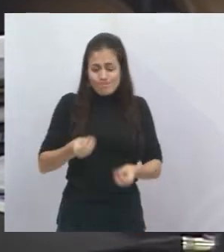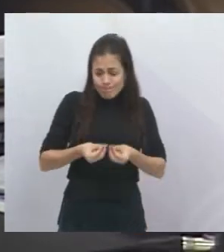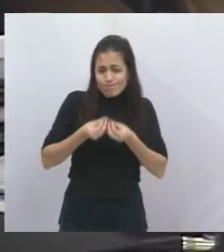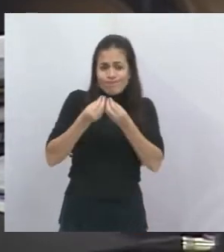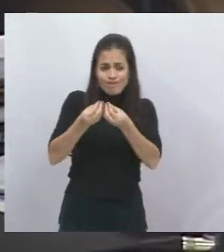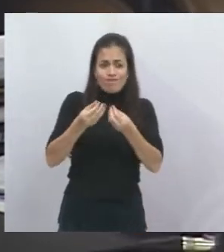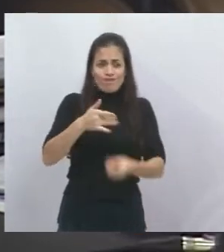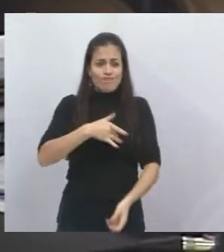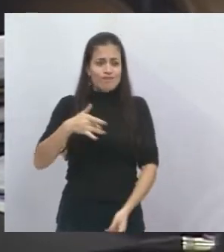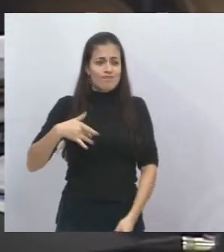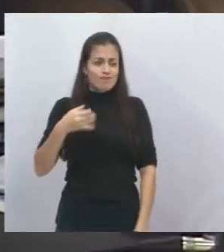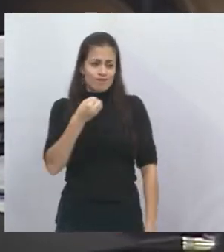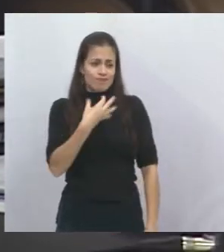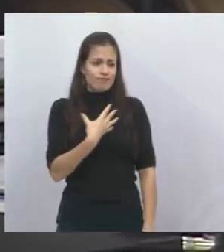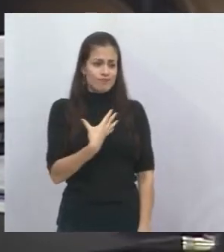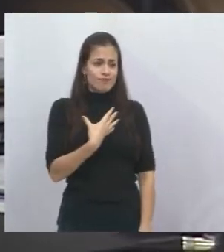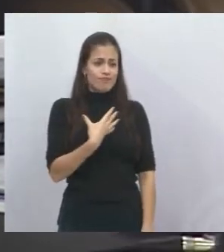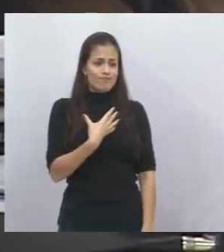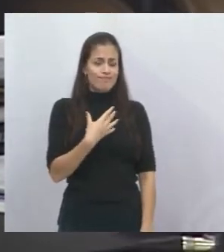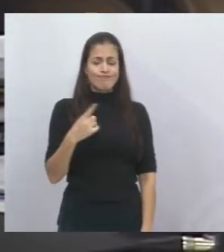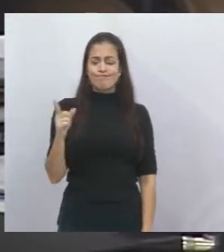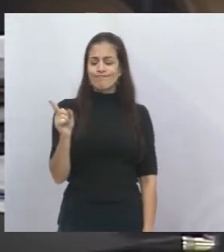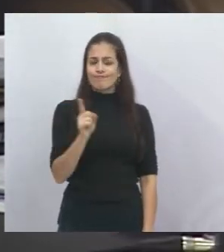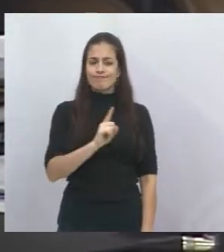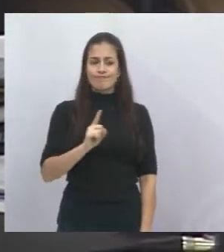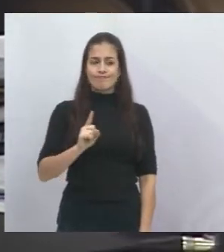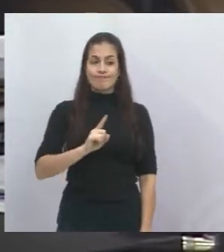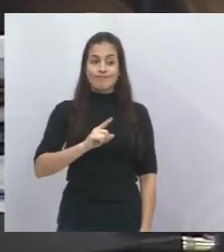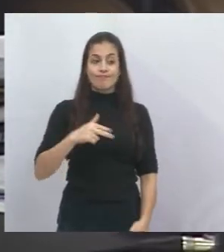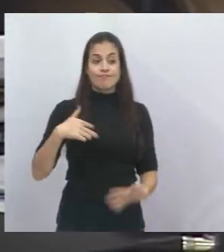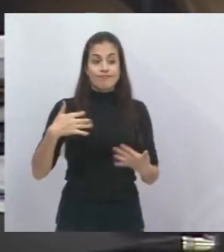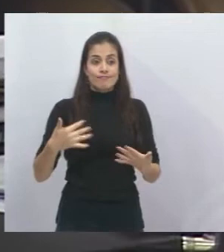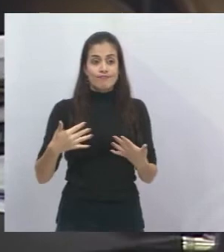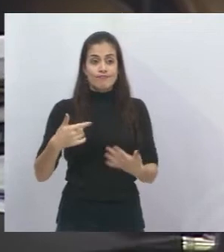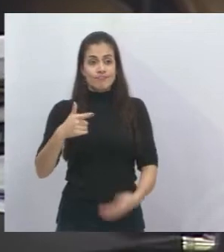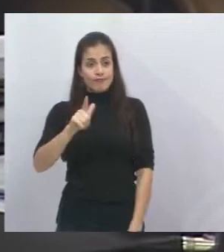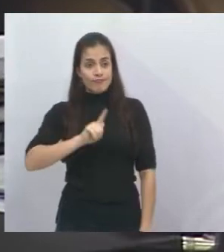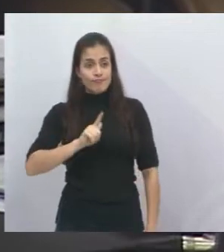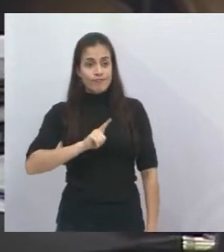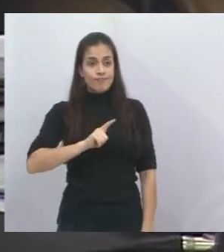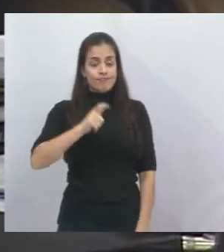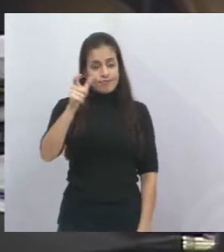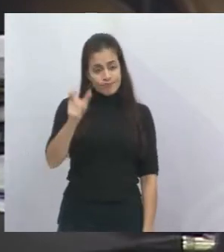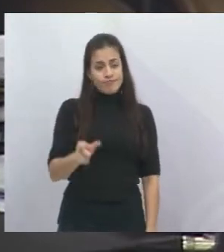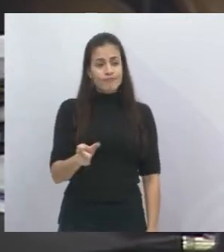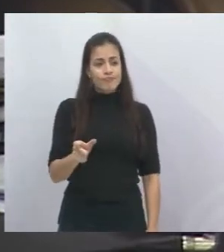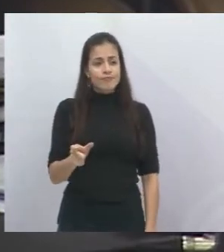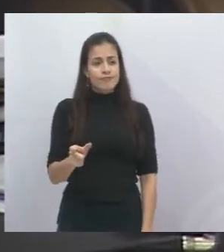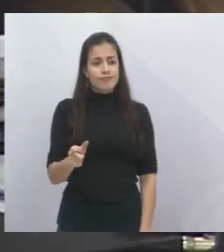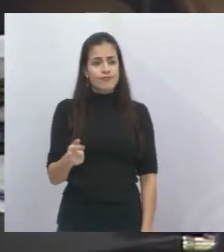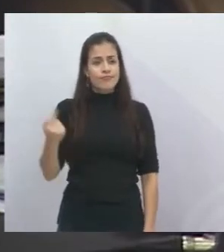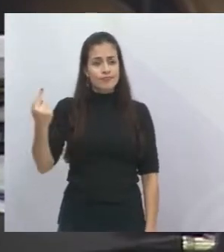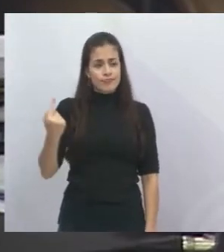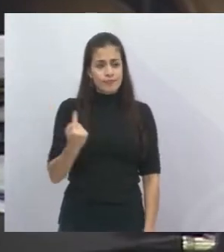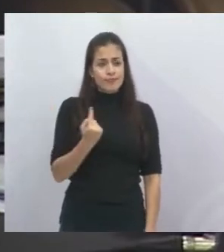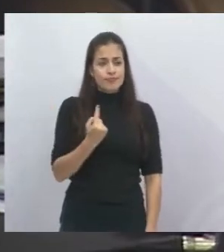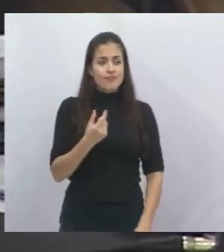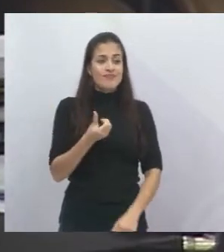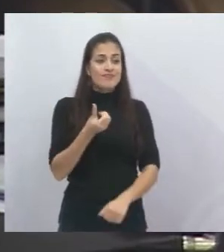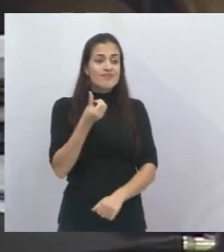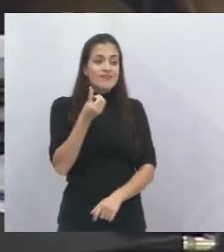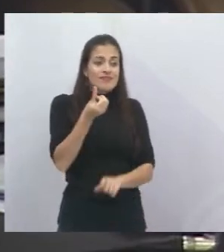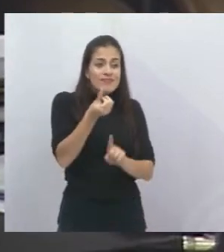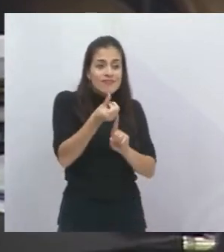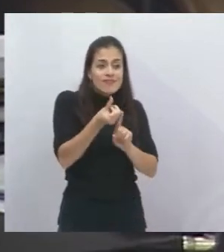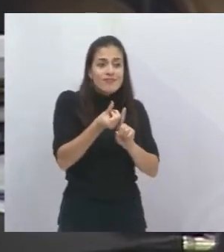da saúde no tempo correto? Evidente que não. Eu tenho pessoas aqui, vereadora Maria Amélia, para a senhora ter uma ideia, que estão há 6 meses portando